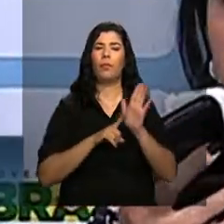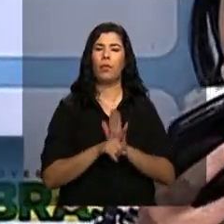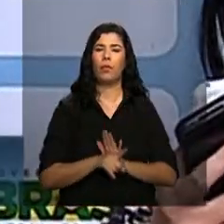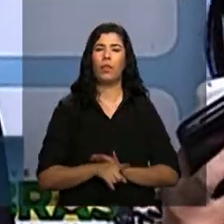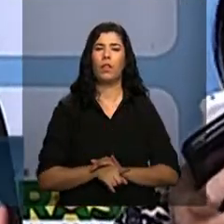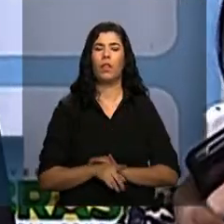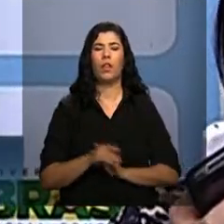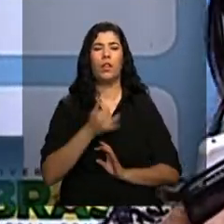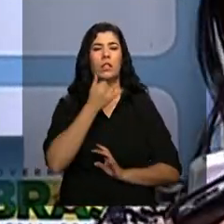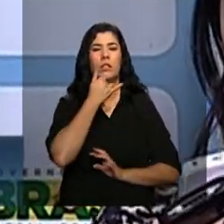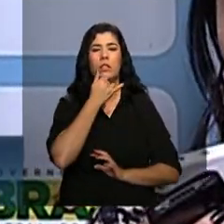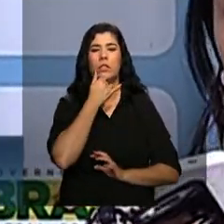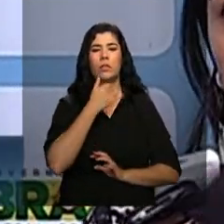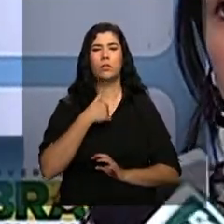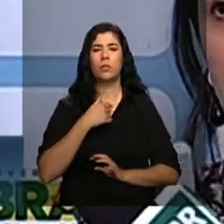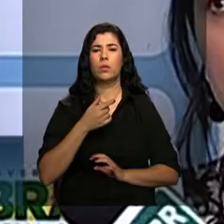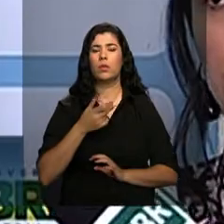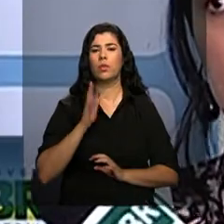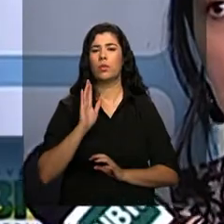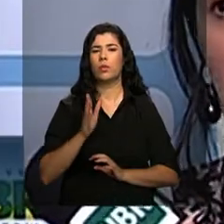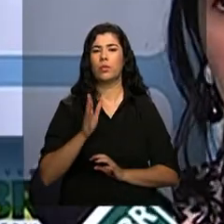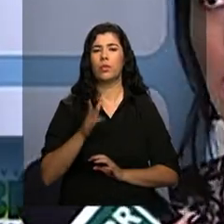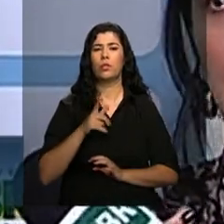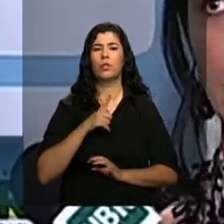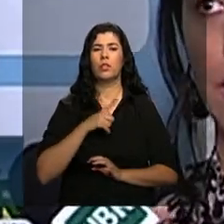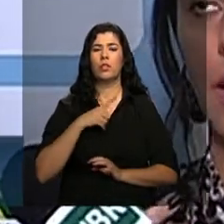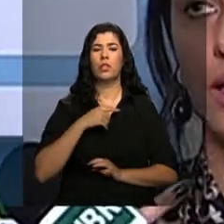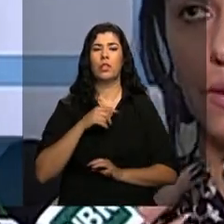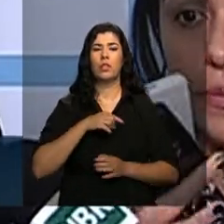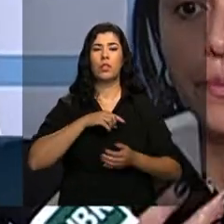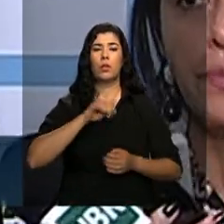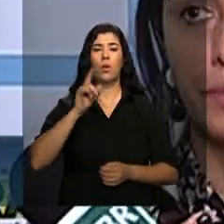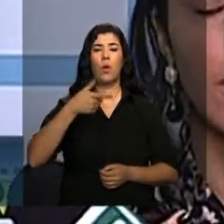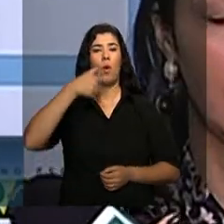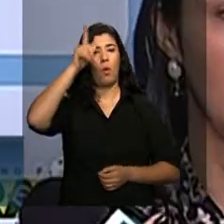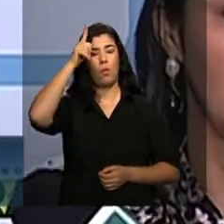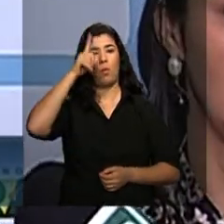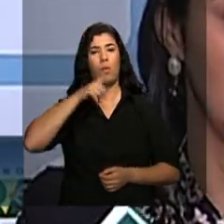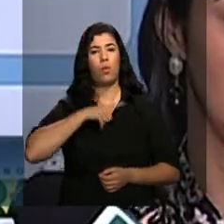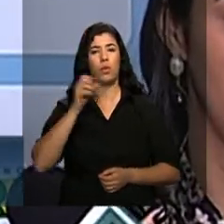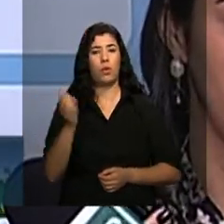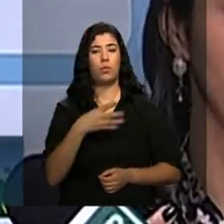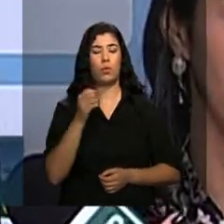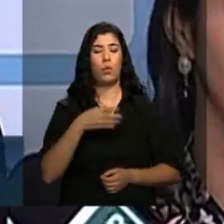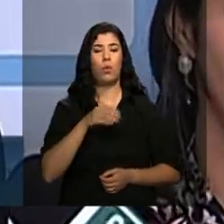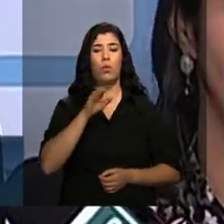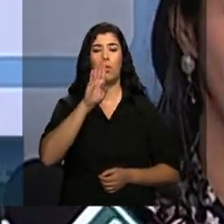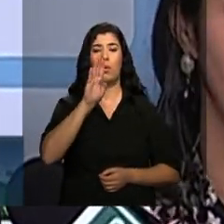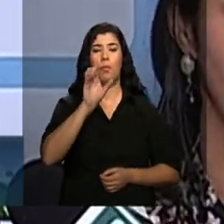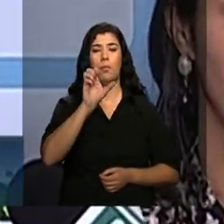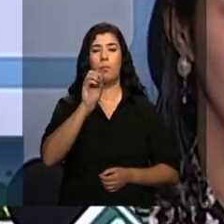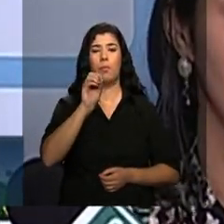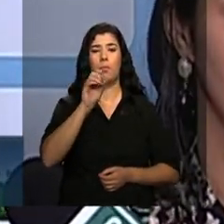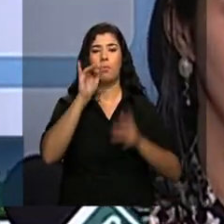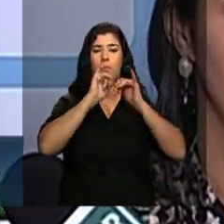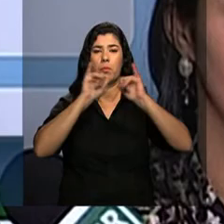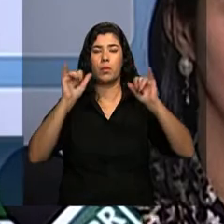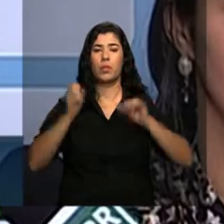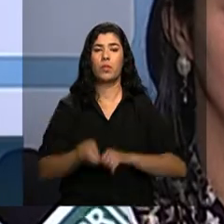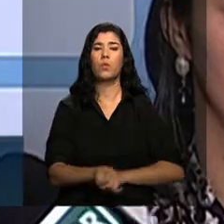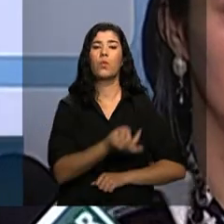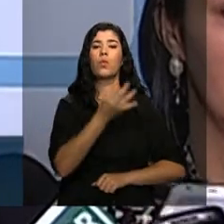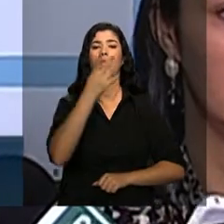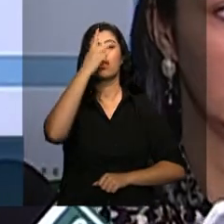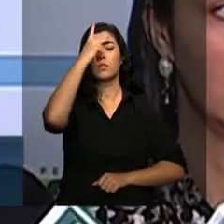Aumentaram, eu estou sem agora porque soltou um boletim ontem, não? Nós estamos soltando um novo boletim em breve, eu estou sem o número de casos.